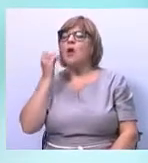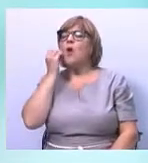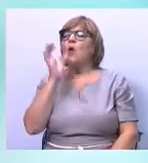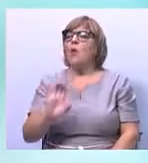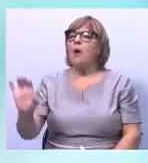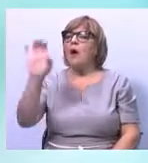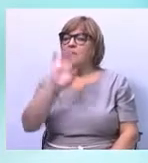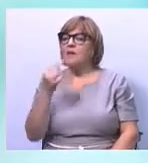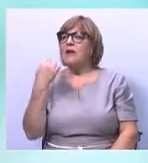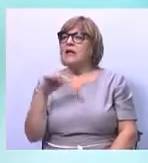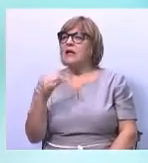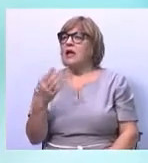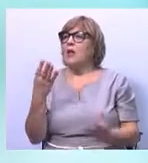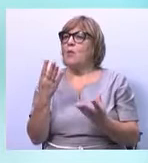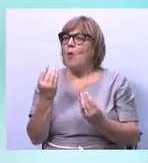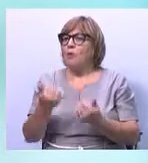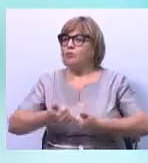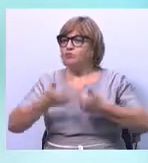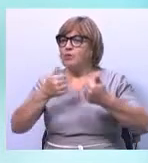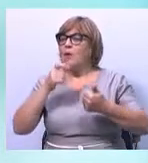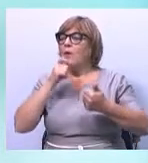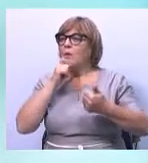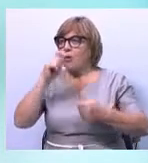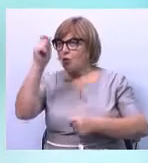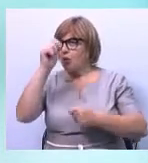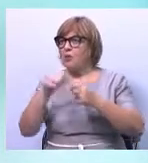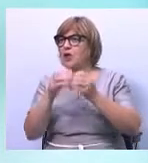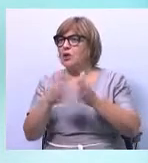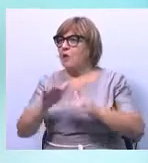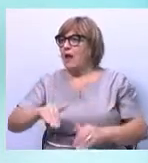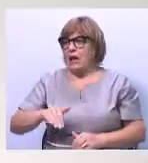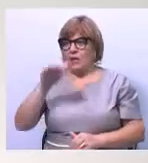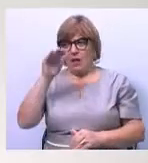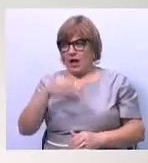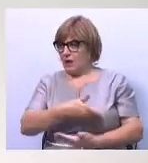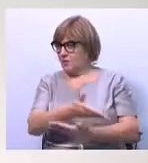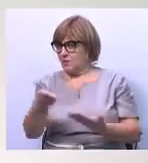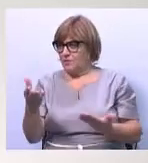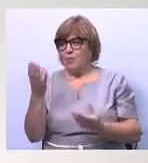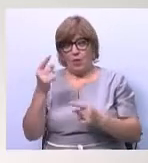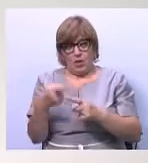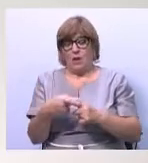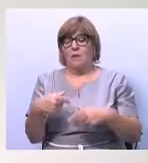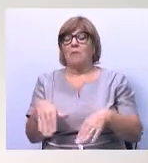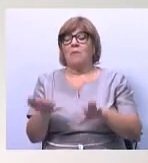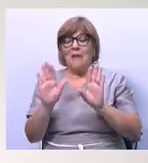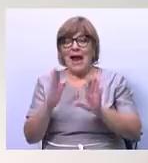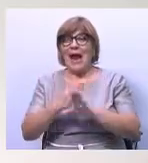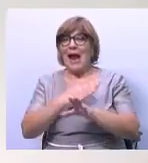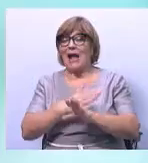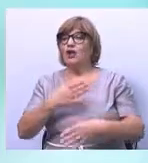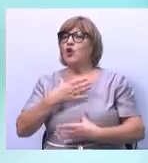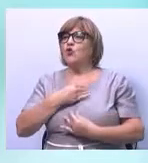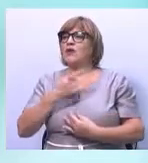de facto, há aqui uma série de benefícios que acabam por cobrir todas as faixas etárias e isso é também muito interessante. Mas antes de lá irmos, Liliana, gostava